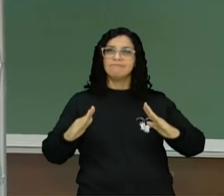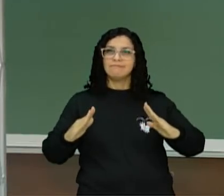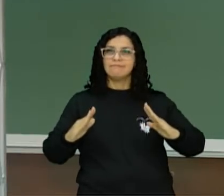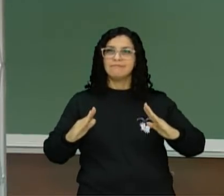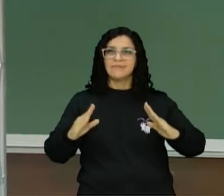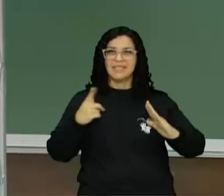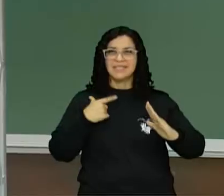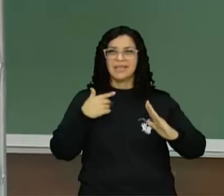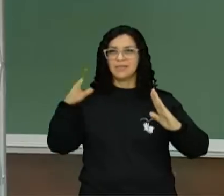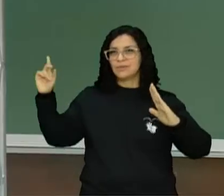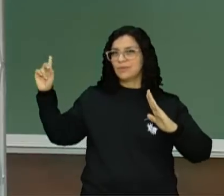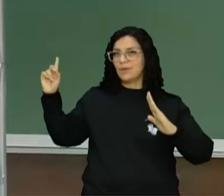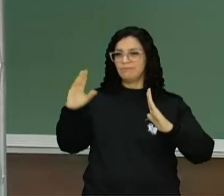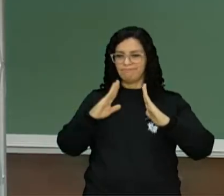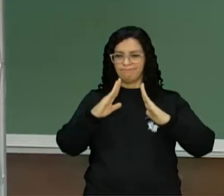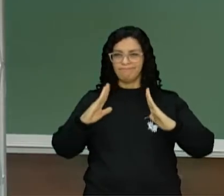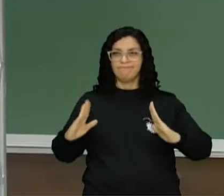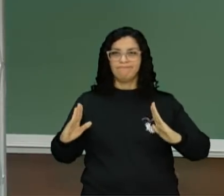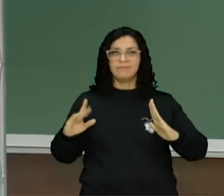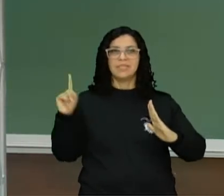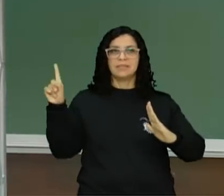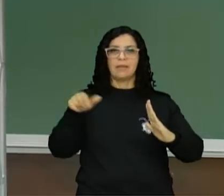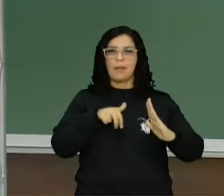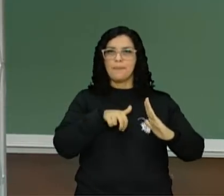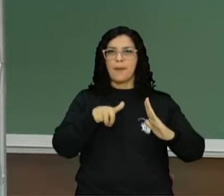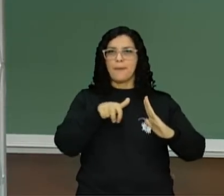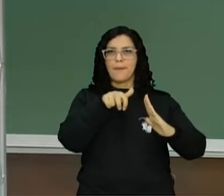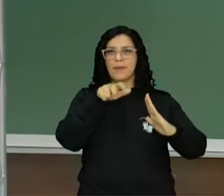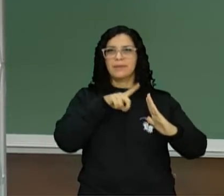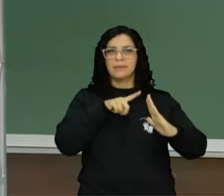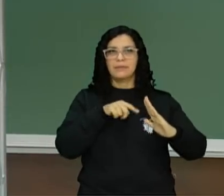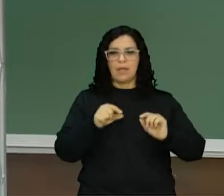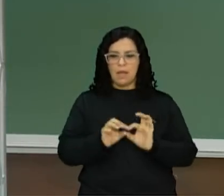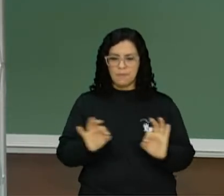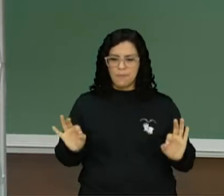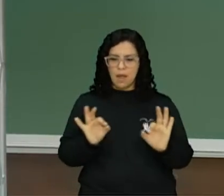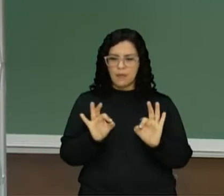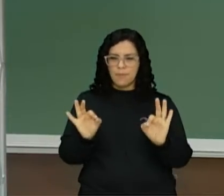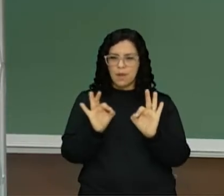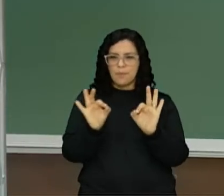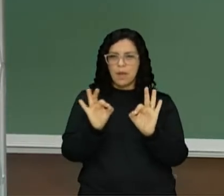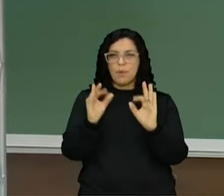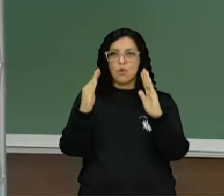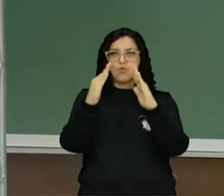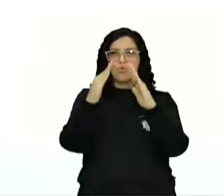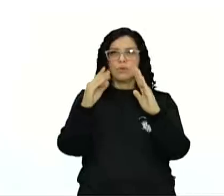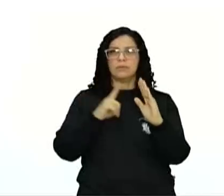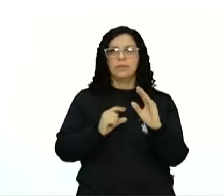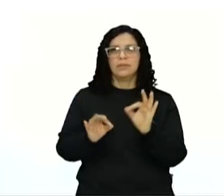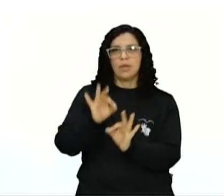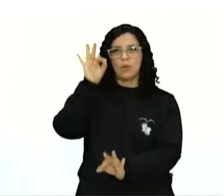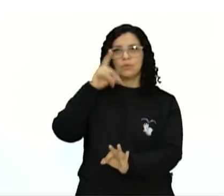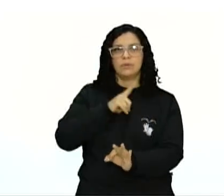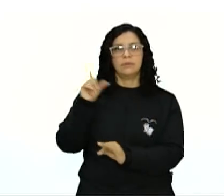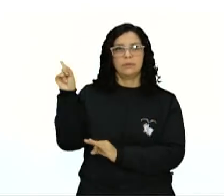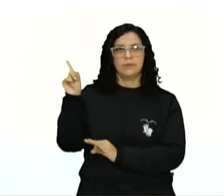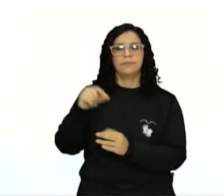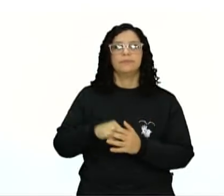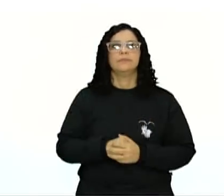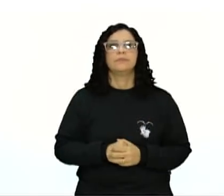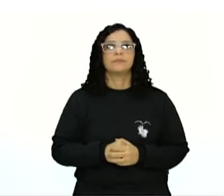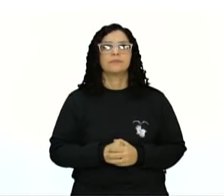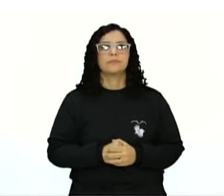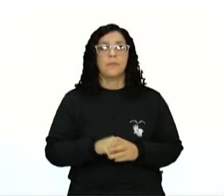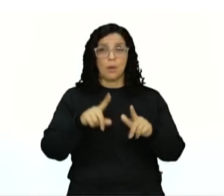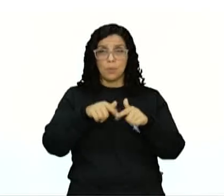escada tem o formato de trapézio, que é esse formatinho aqui, ó. A base menor em cima, a base maior embaixo e a altura, tá? É um trapézio, é um